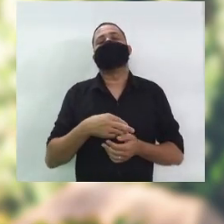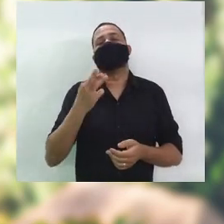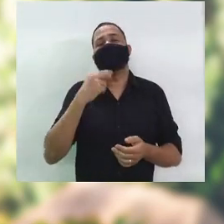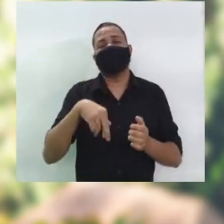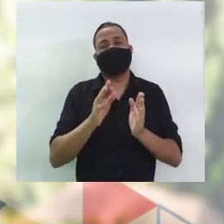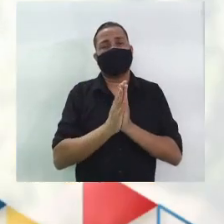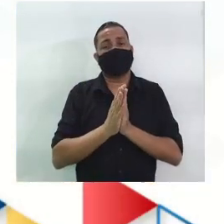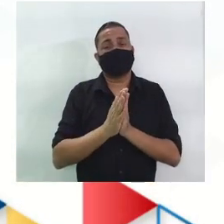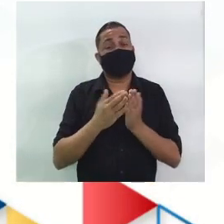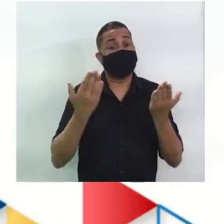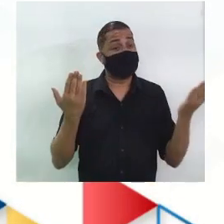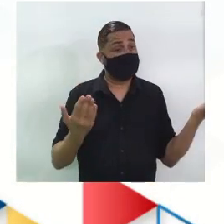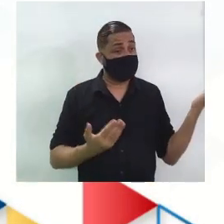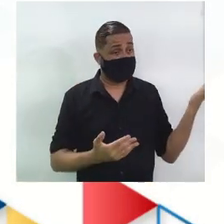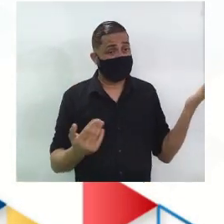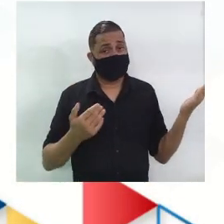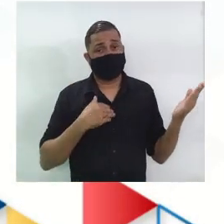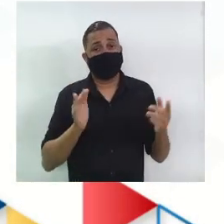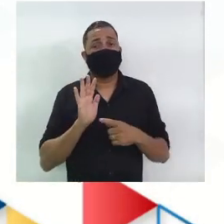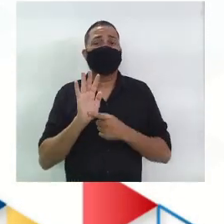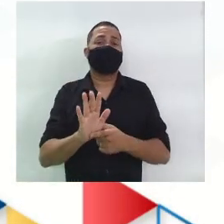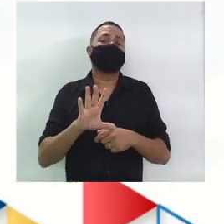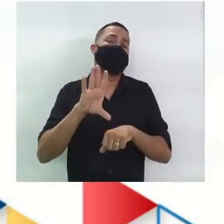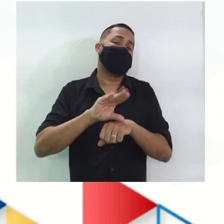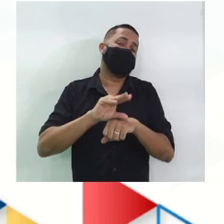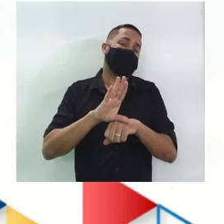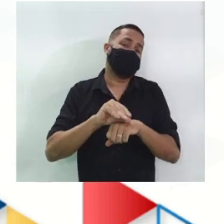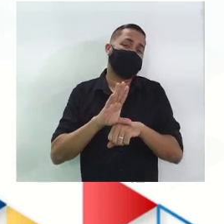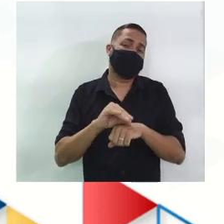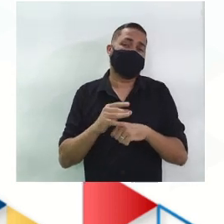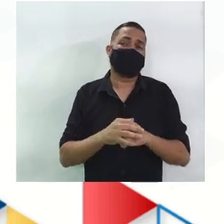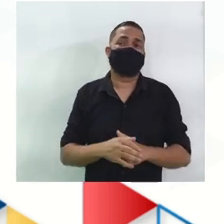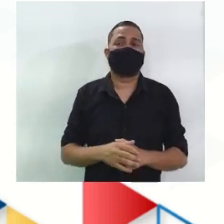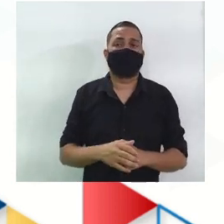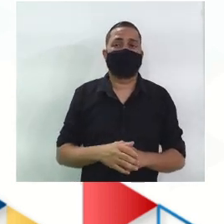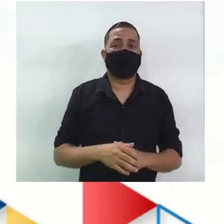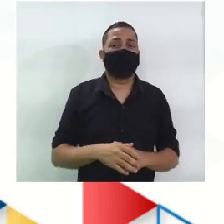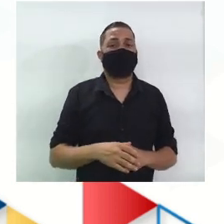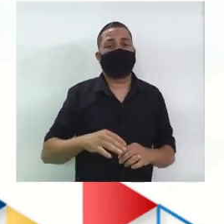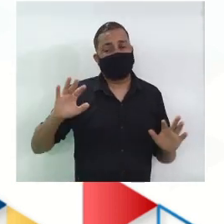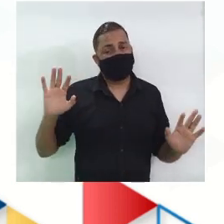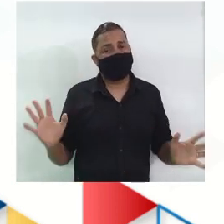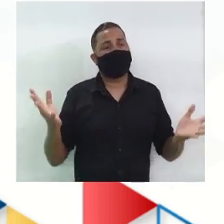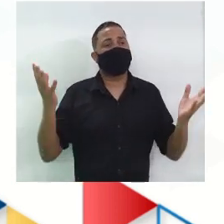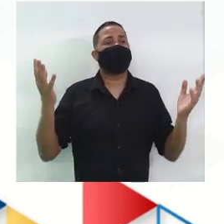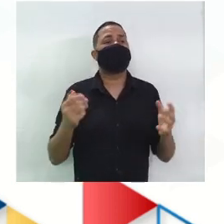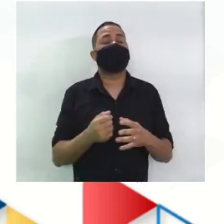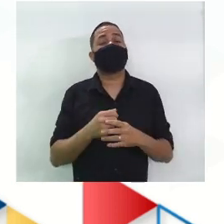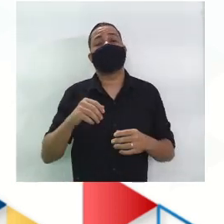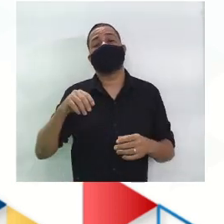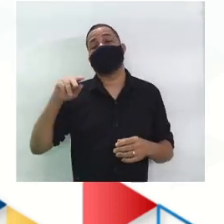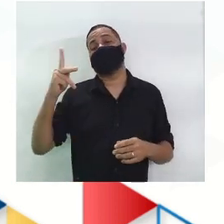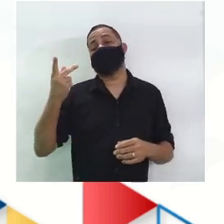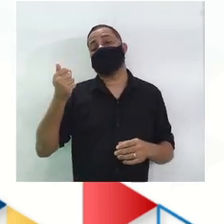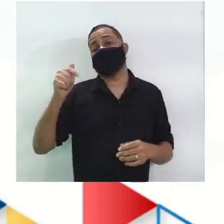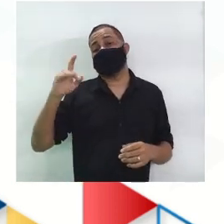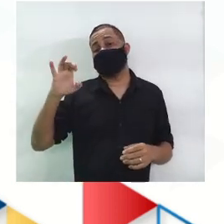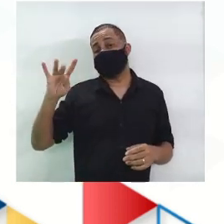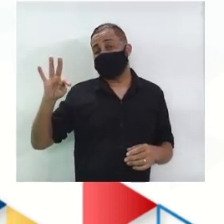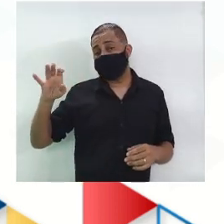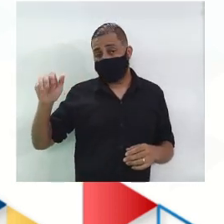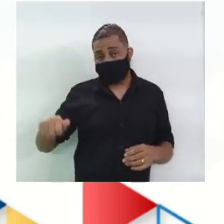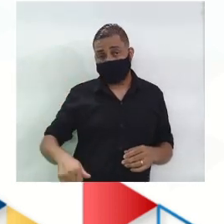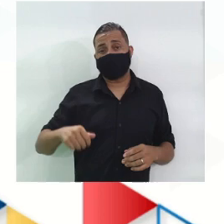trago para vocês o que? Uma fotografia, certo? De uma celebração Hare Krishna em São